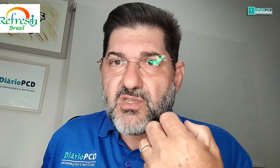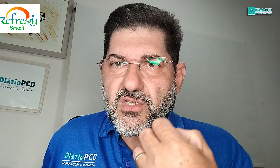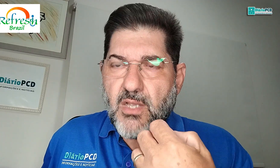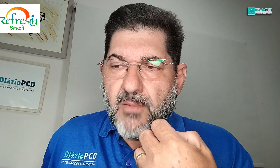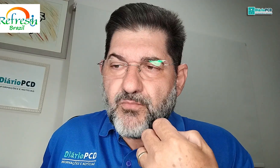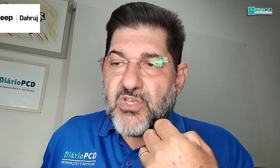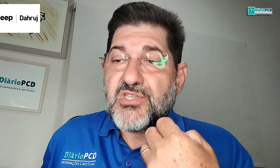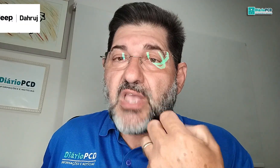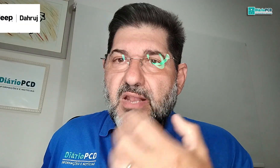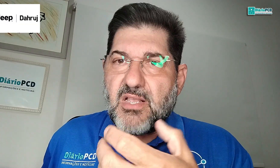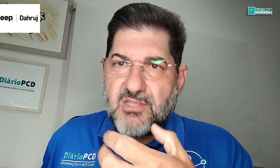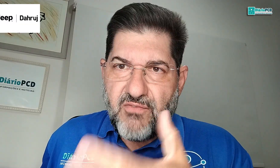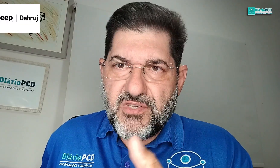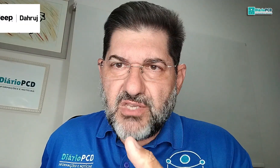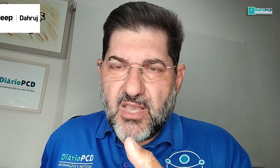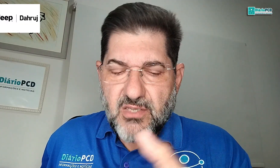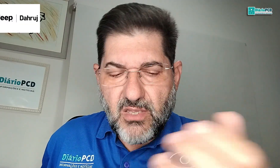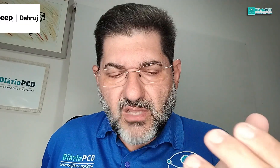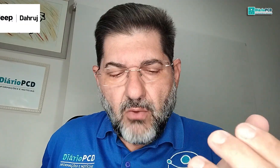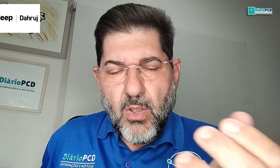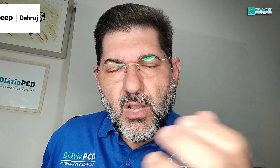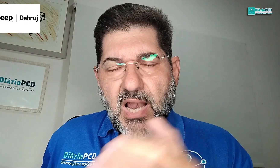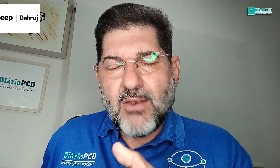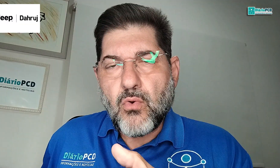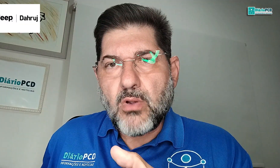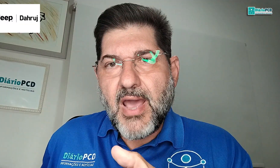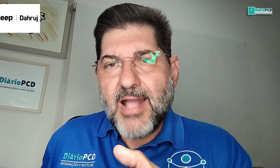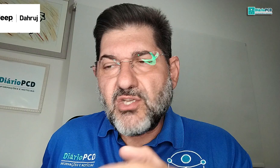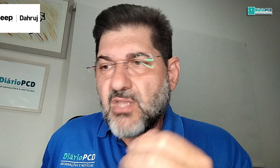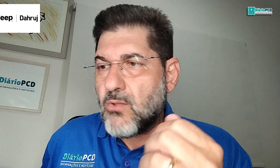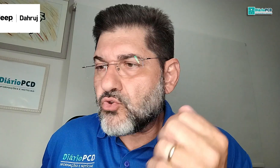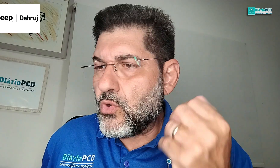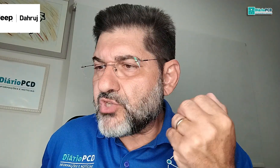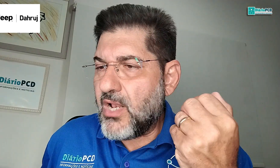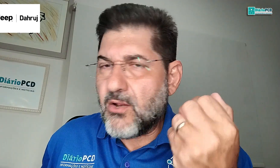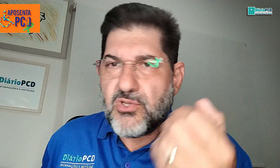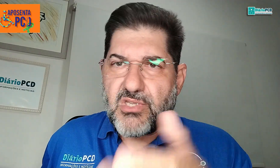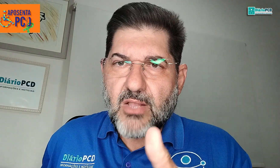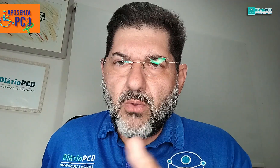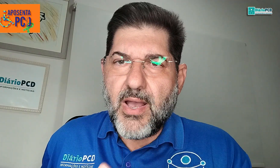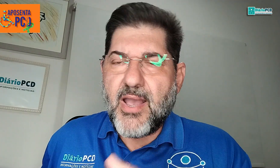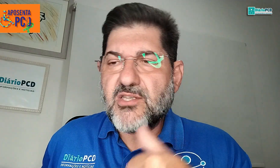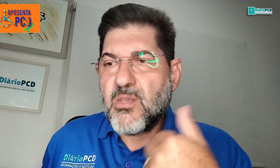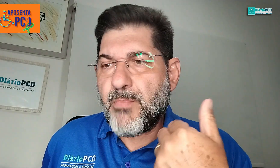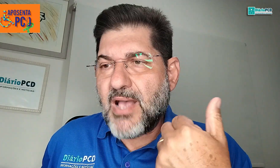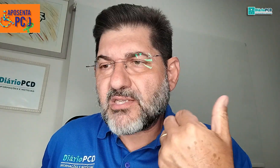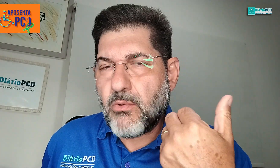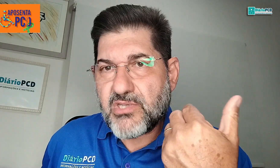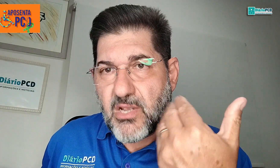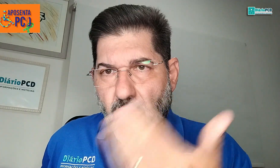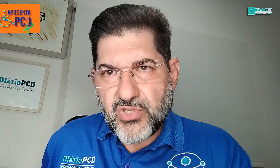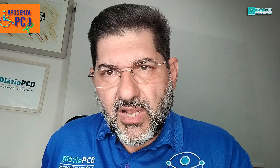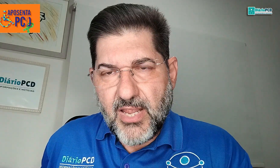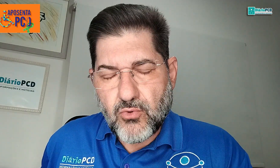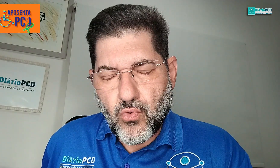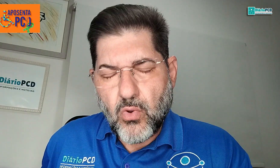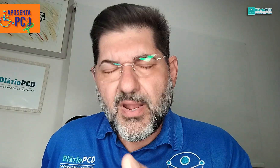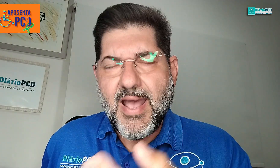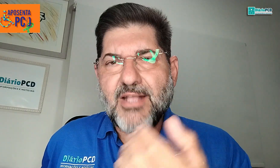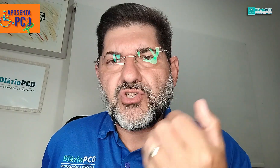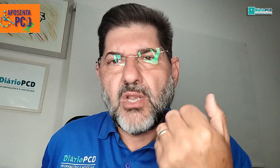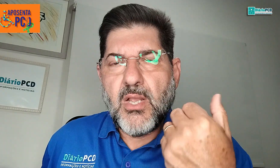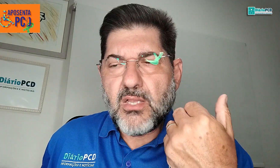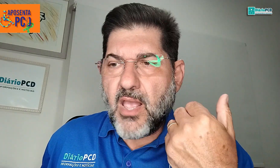representantes de certas deficiências. Então, lá no CONAD tem os conselheiros estaduais, que passam a ser conselheiros